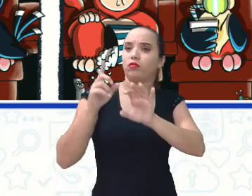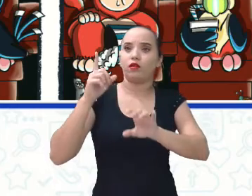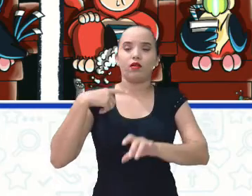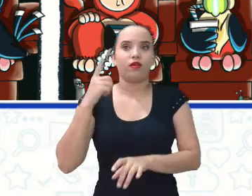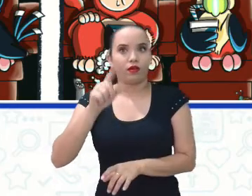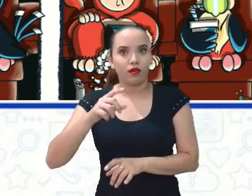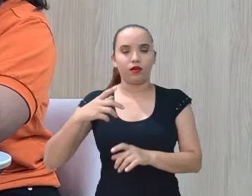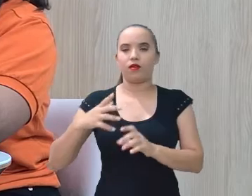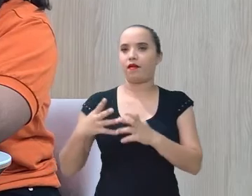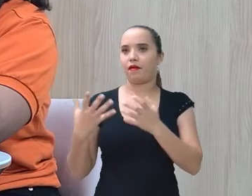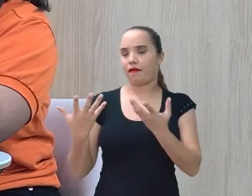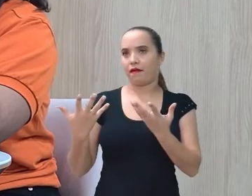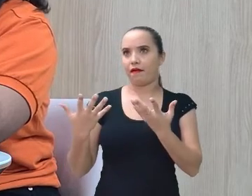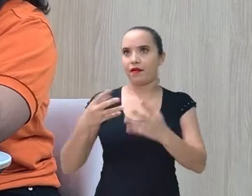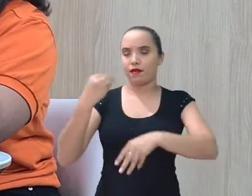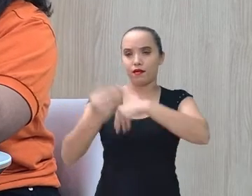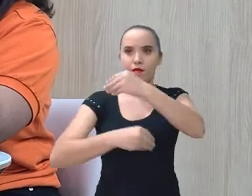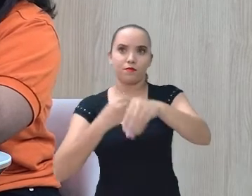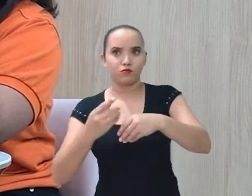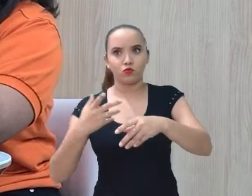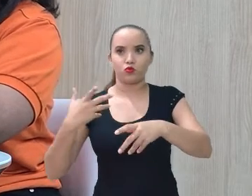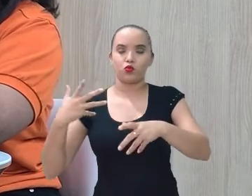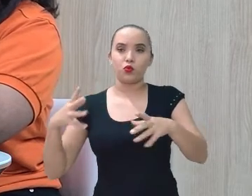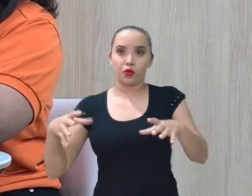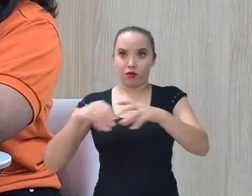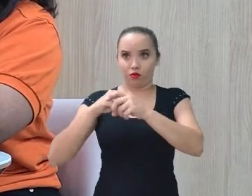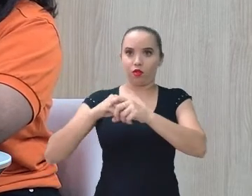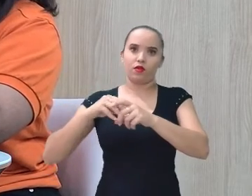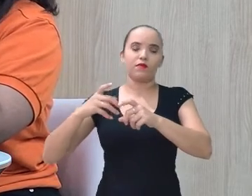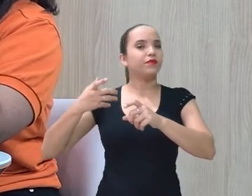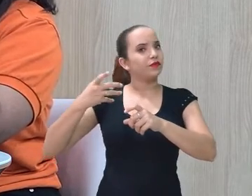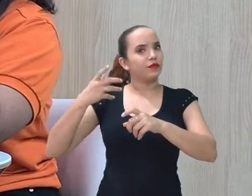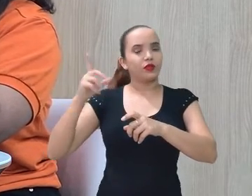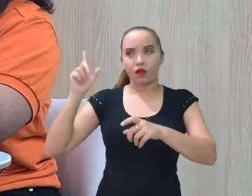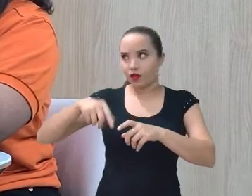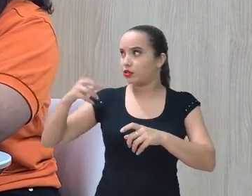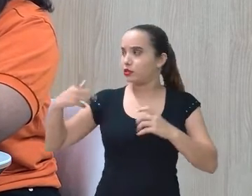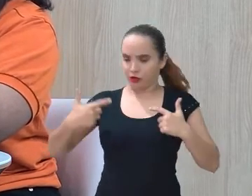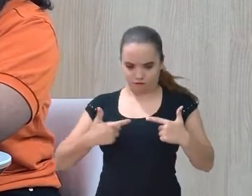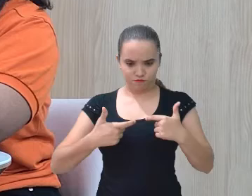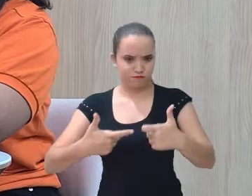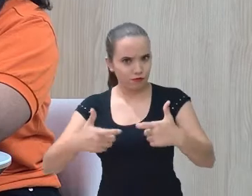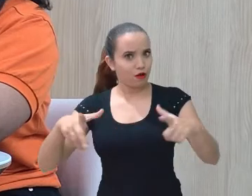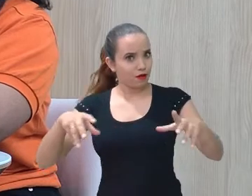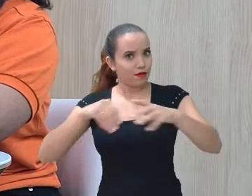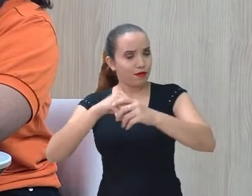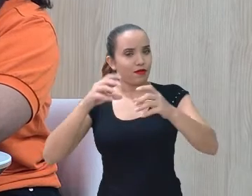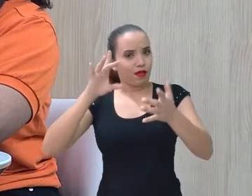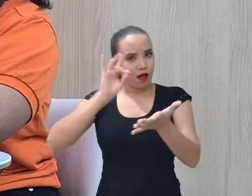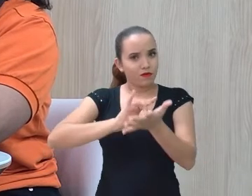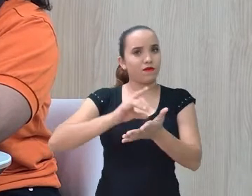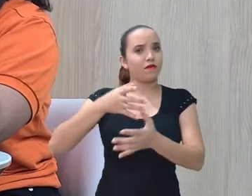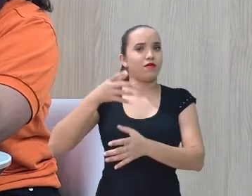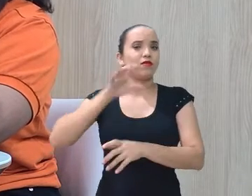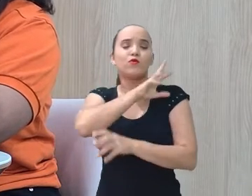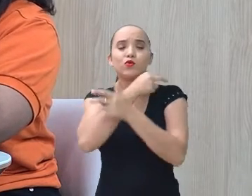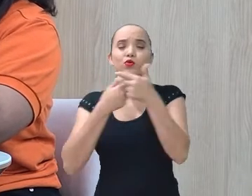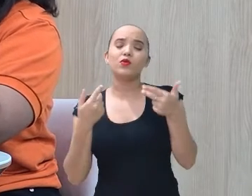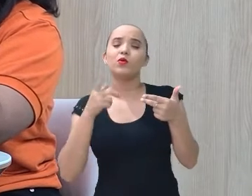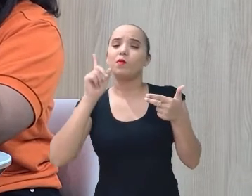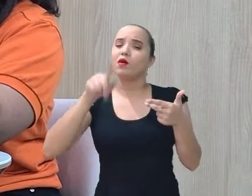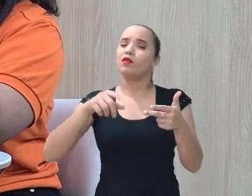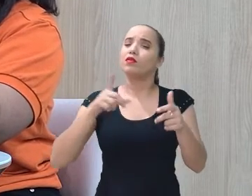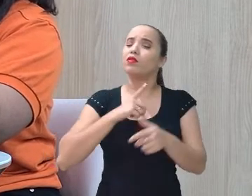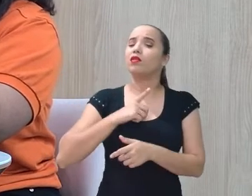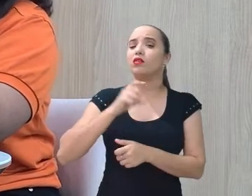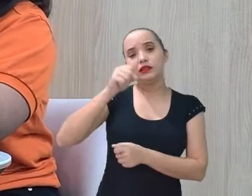Esse conflito que existe entre os animais, ele não é ficcional, né? Ele realmente existe na natureza. E aí é por isso que o filme é baseado